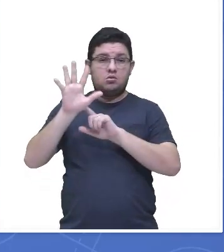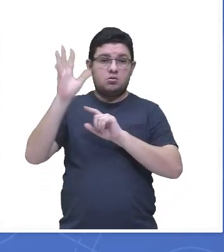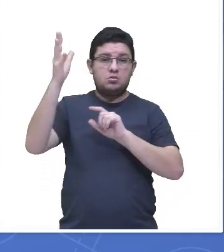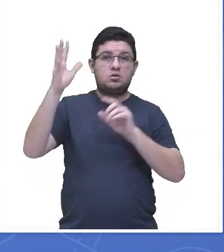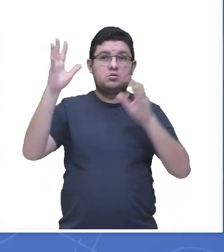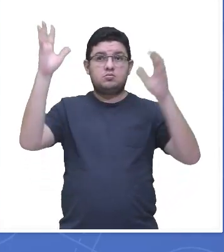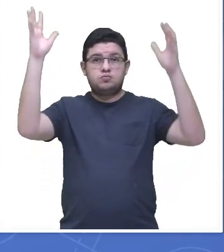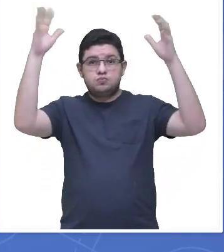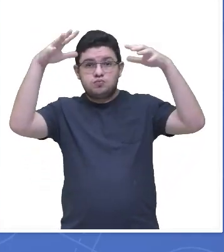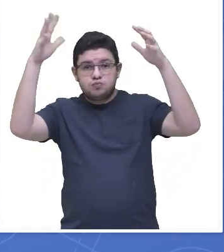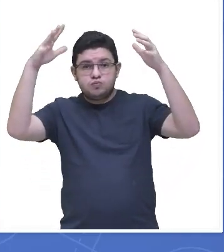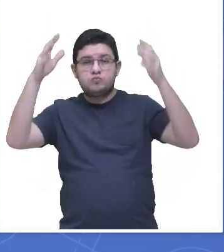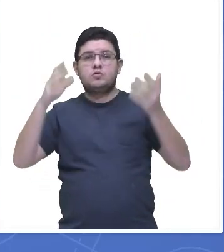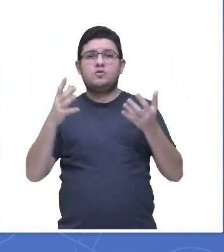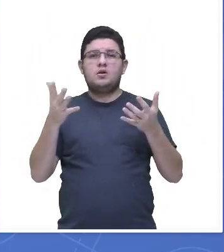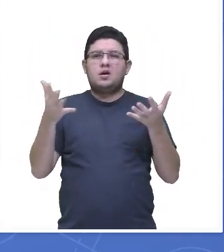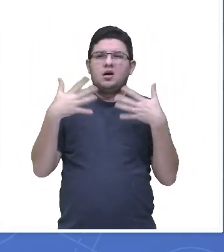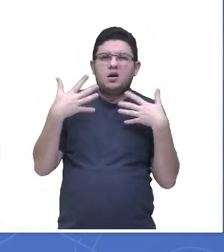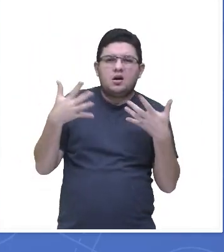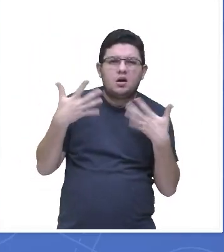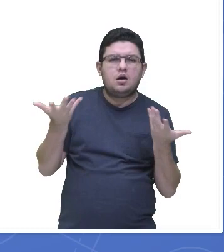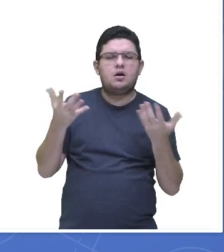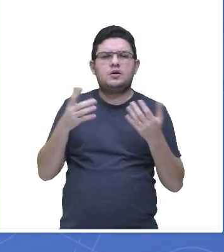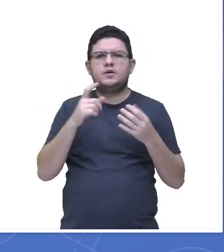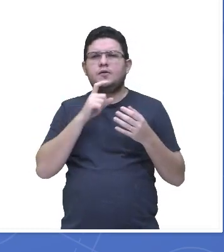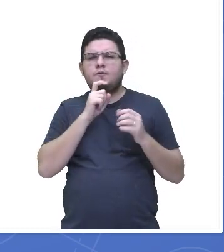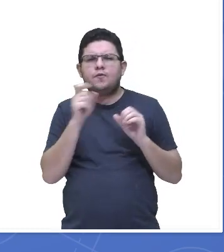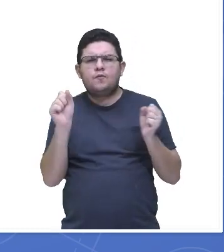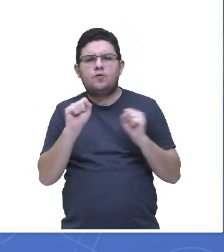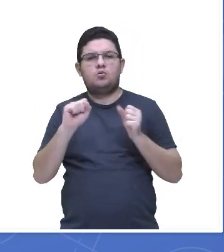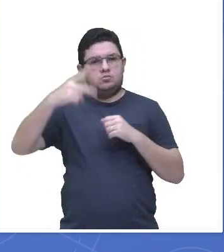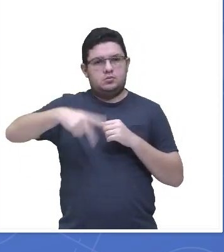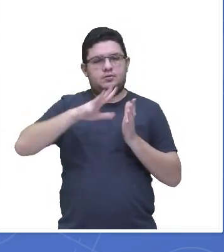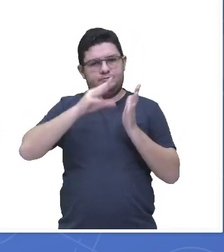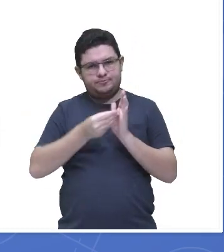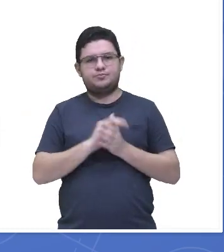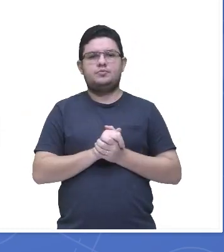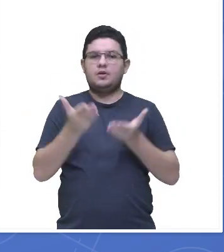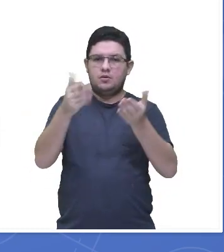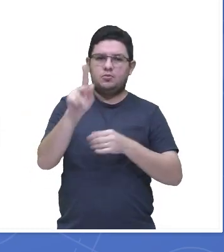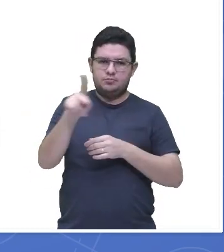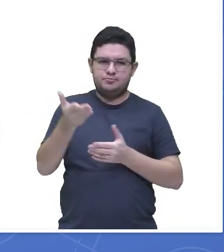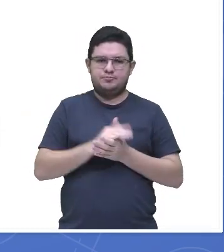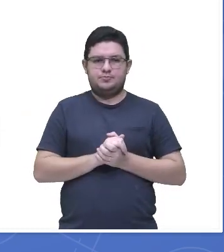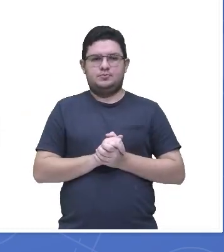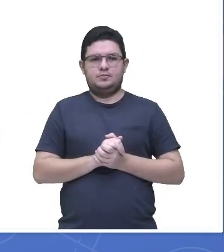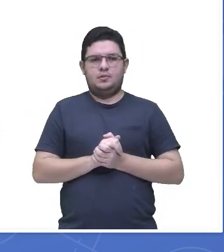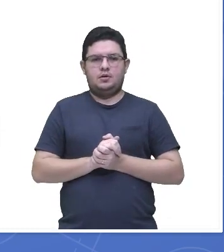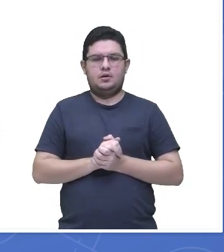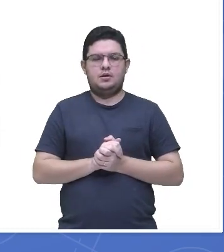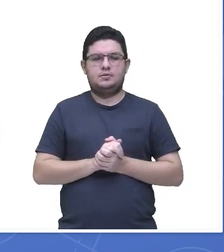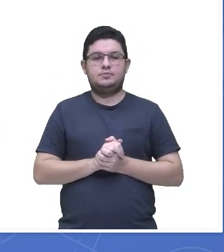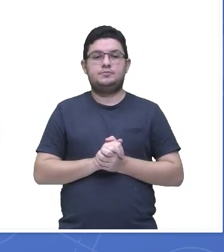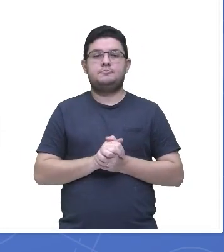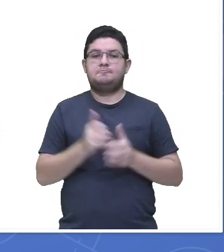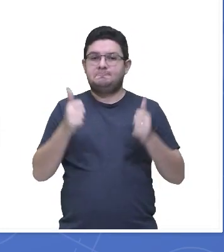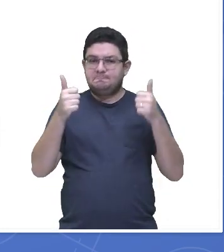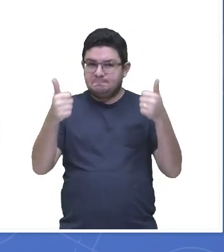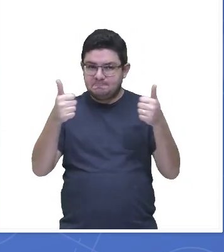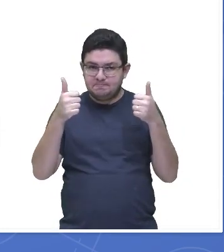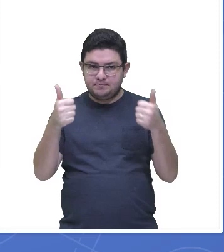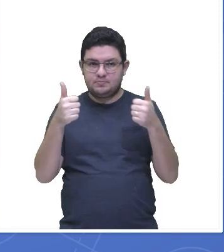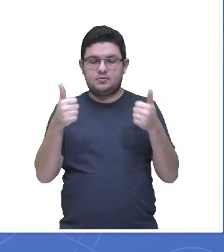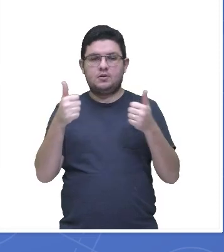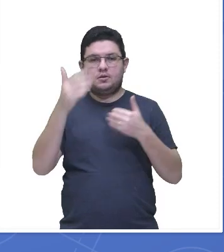região, diretamente aqui do Museu da Amazônia. É com você aí, professor. Boa aula! Muito bem, pessoal. Muito